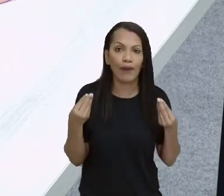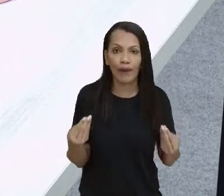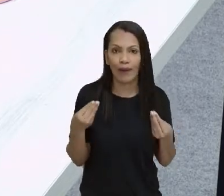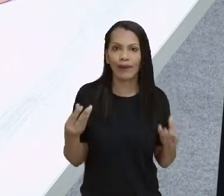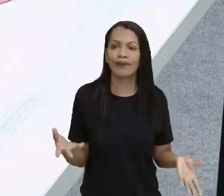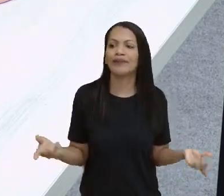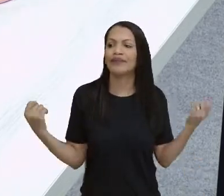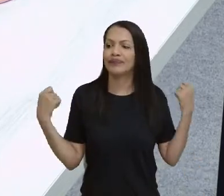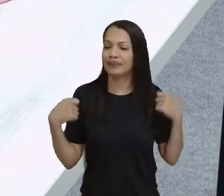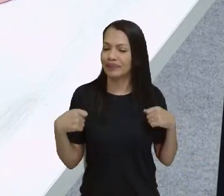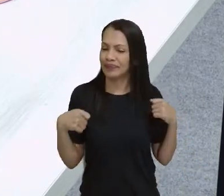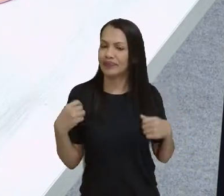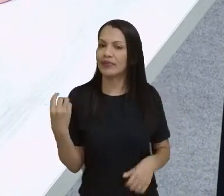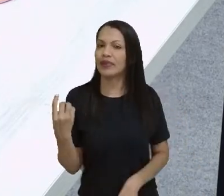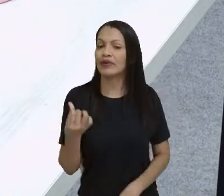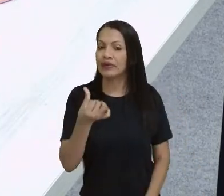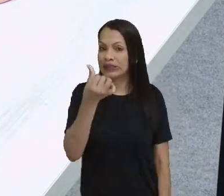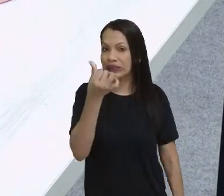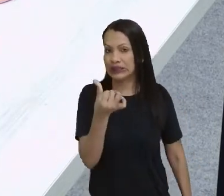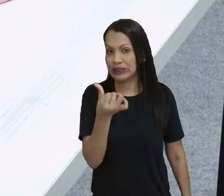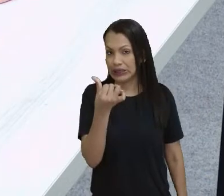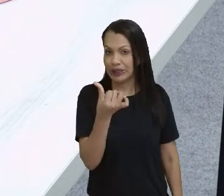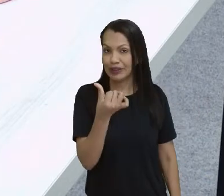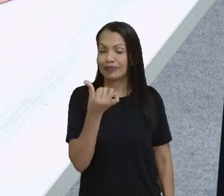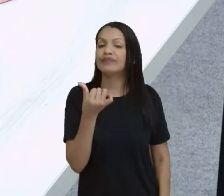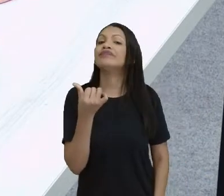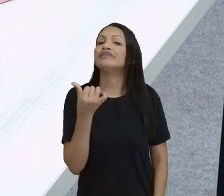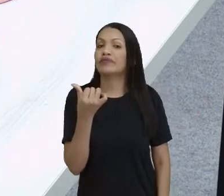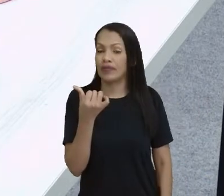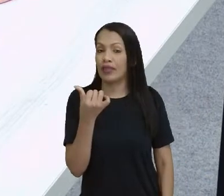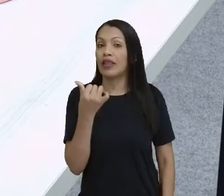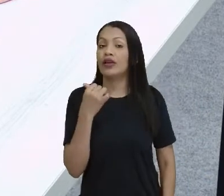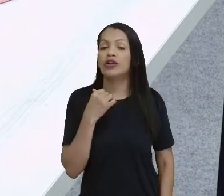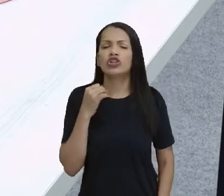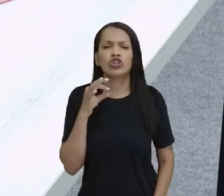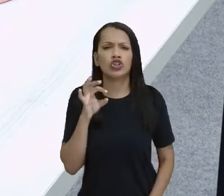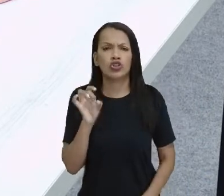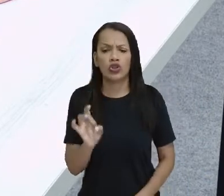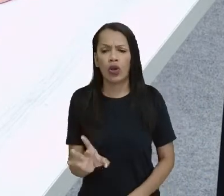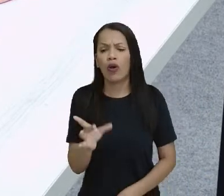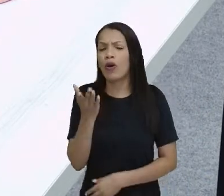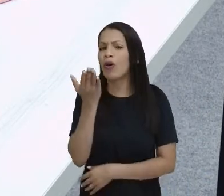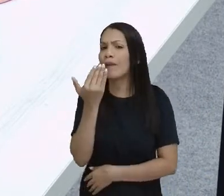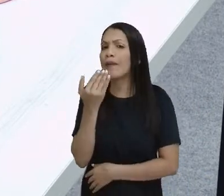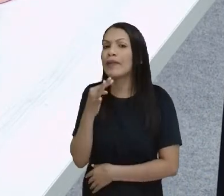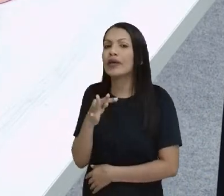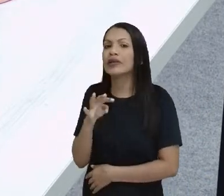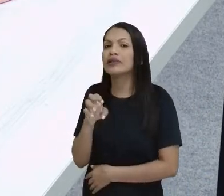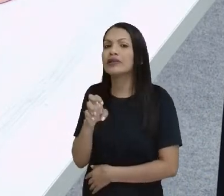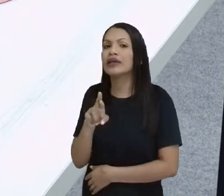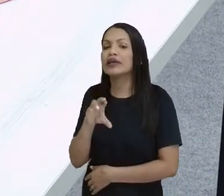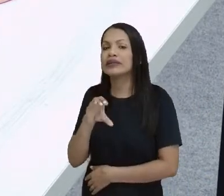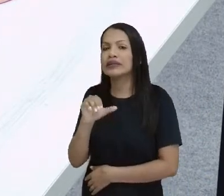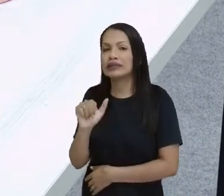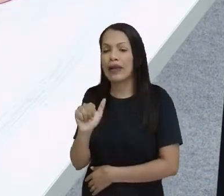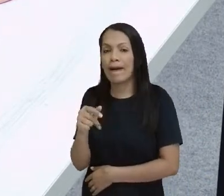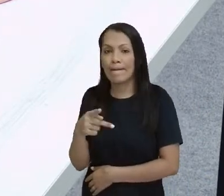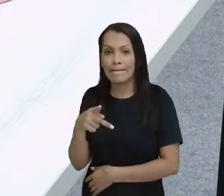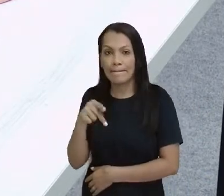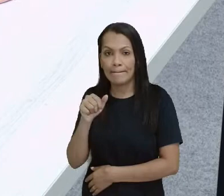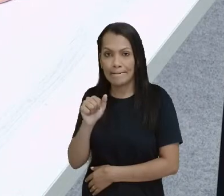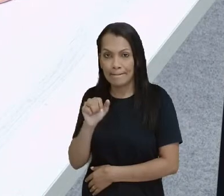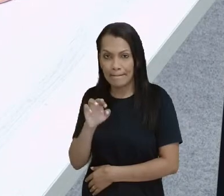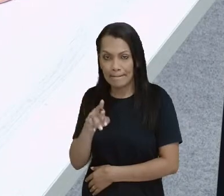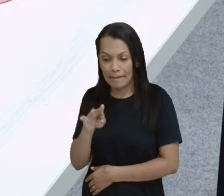6 fatias e eu quero a terça parte, né? Eu vou comer a terça parte. Então, eu estou pegando essa fatia, essa